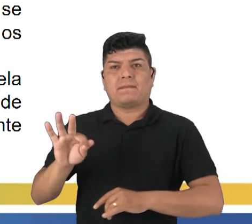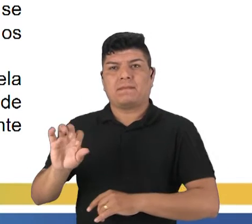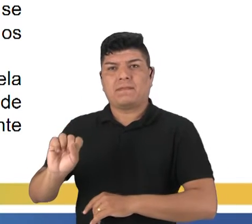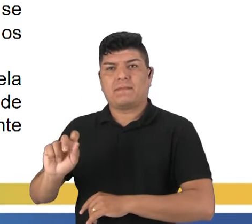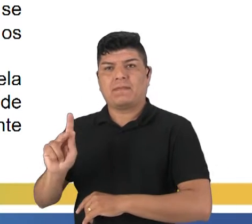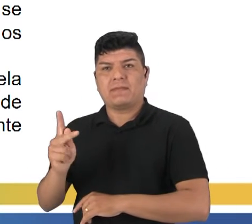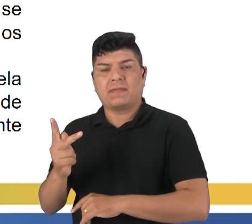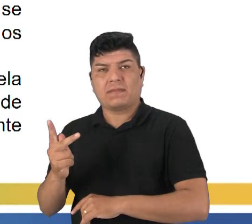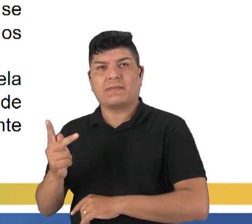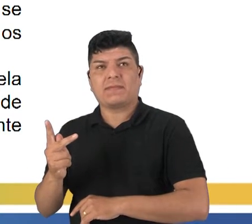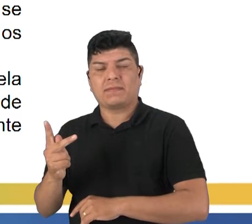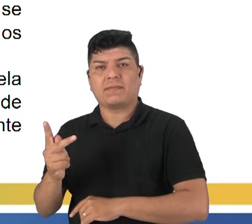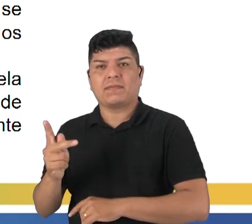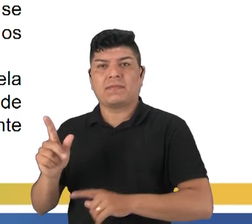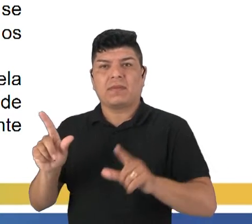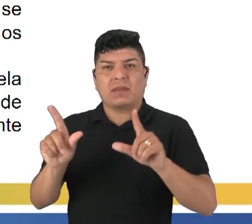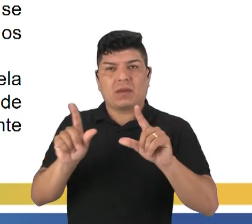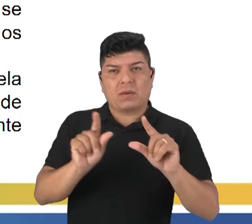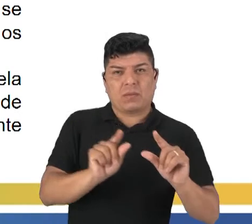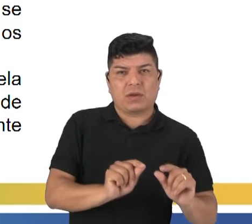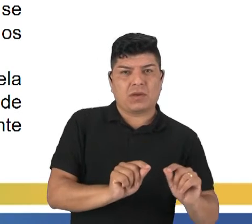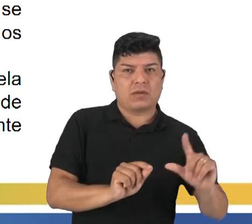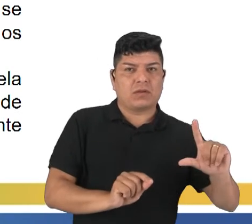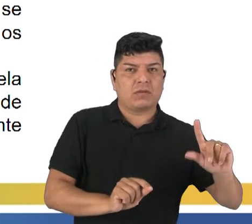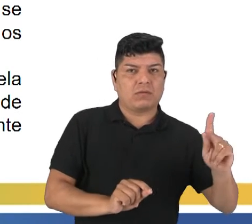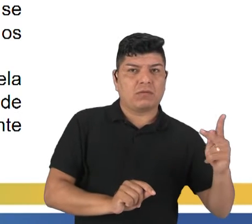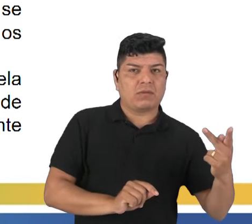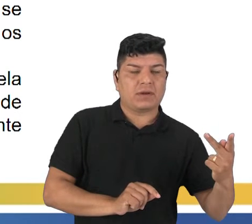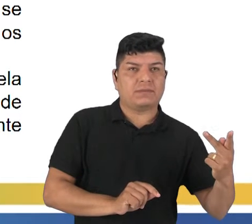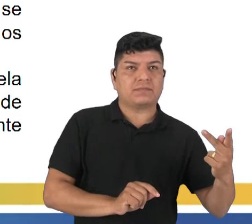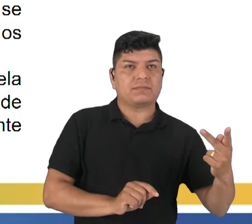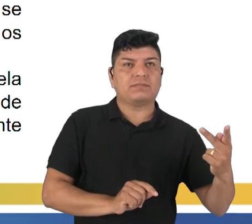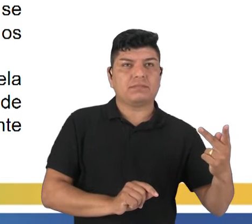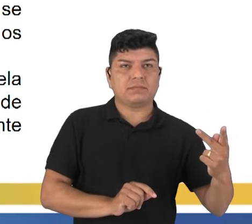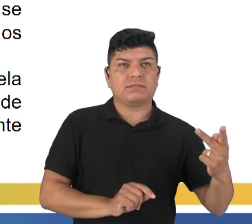FSH e menor do hormônio LH.